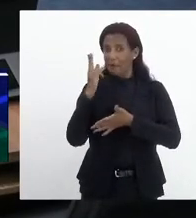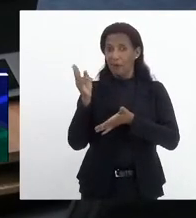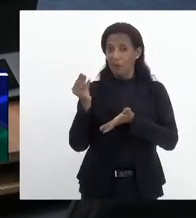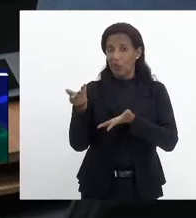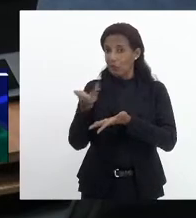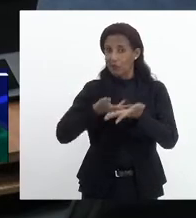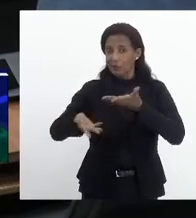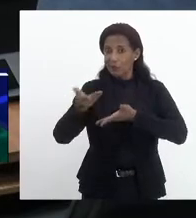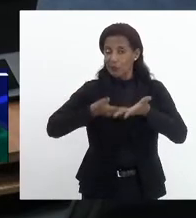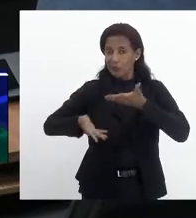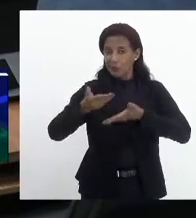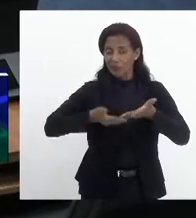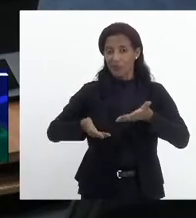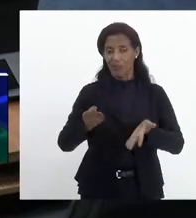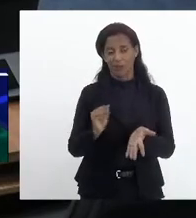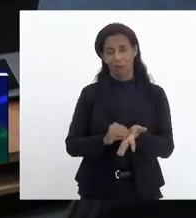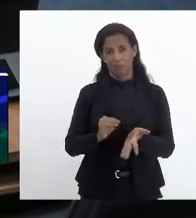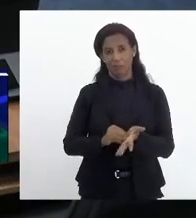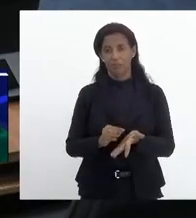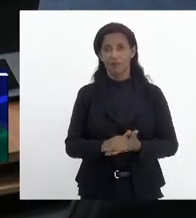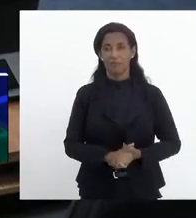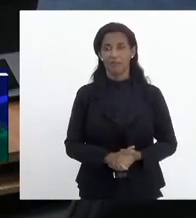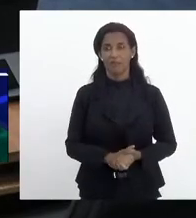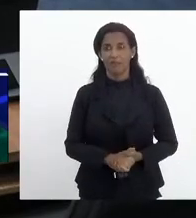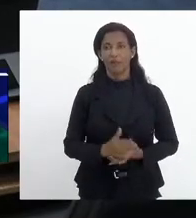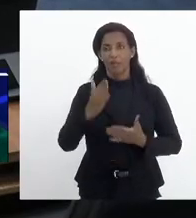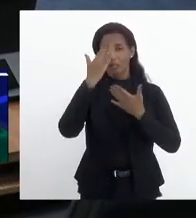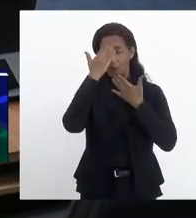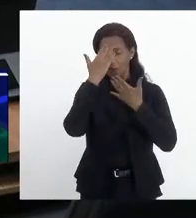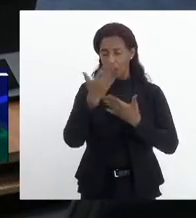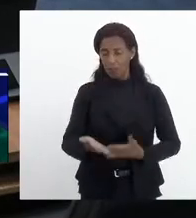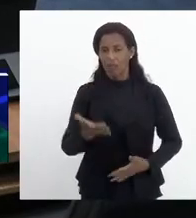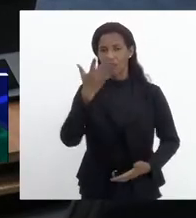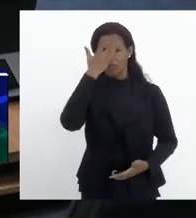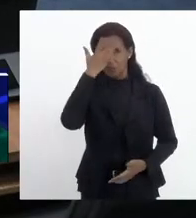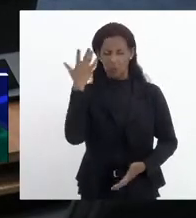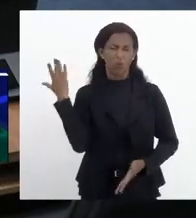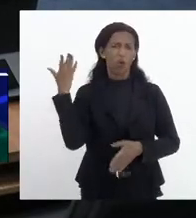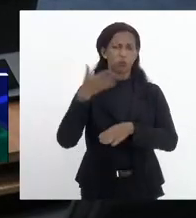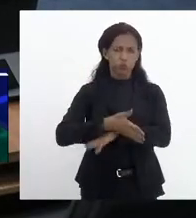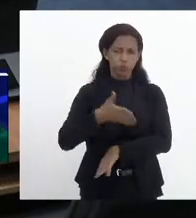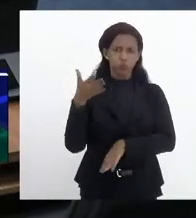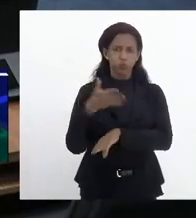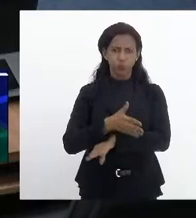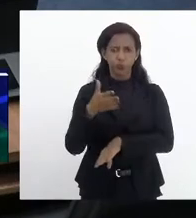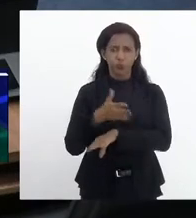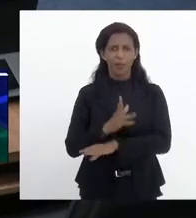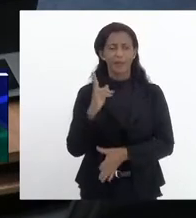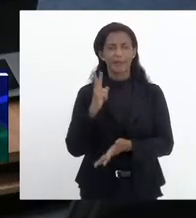participado. E eu quero agradecer nominalmente aos que todos os dias participam,